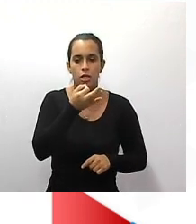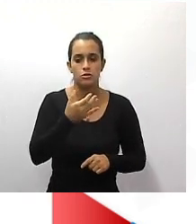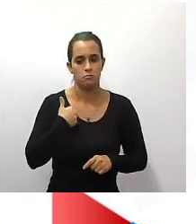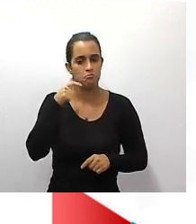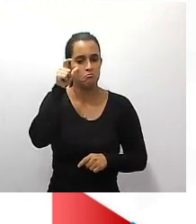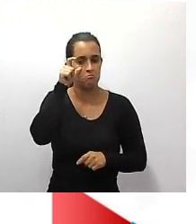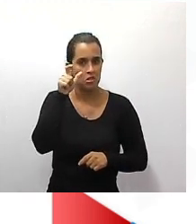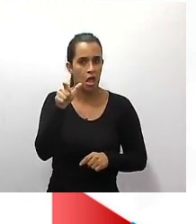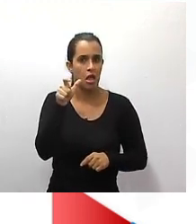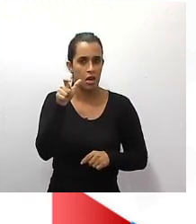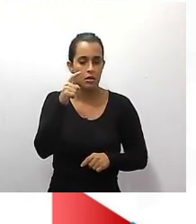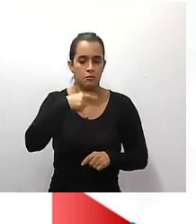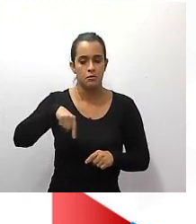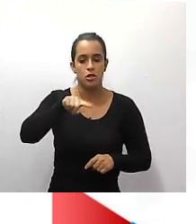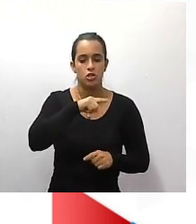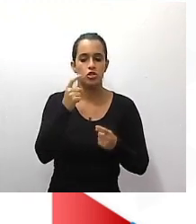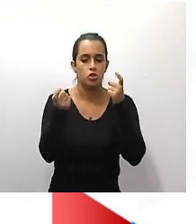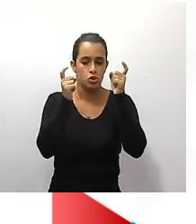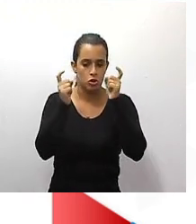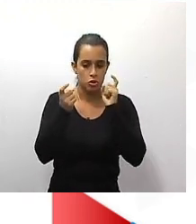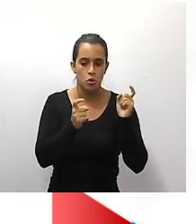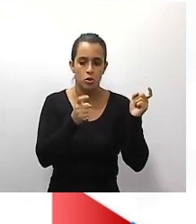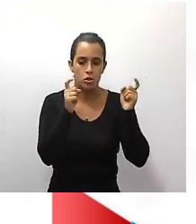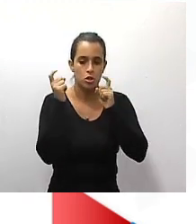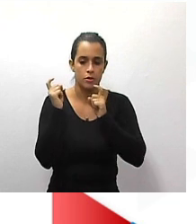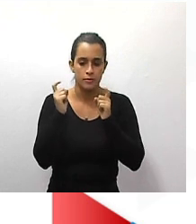eu vou necessitar a necessidade de